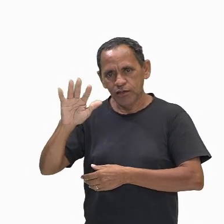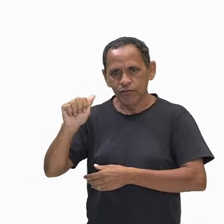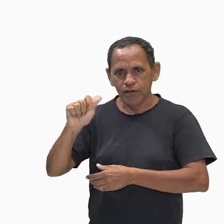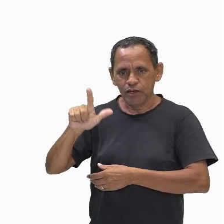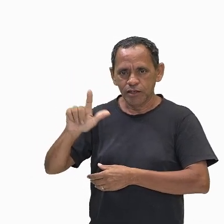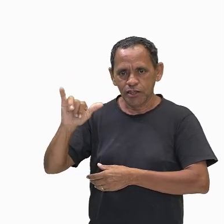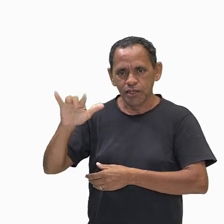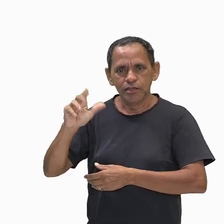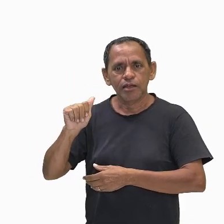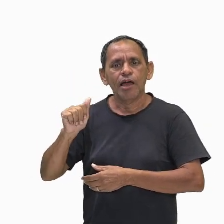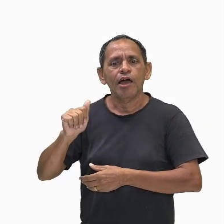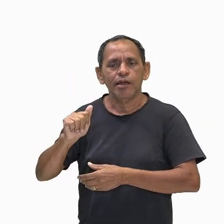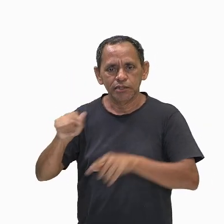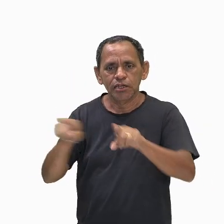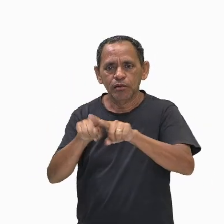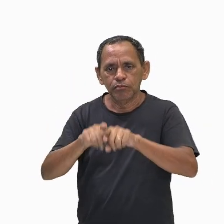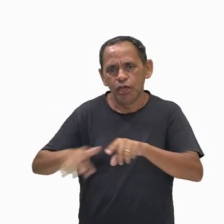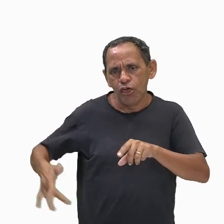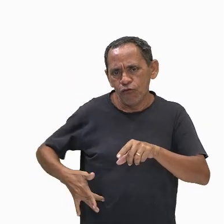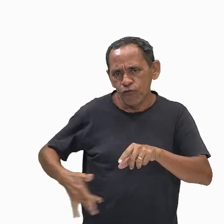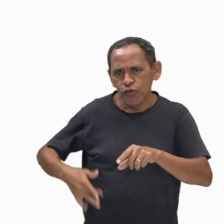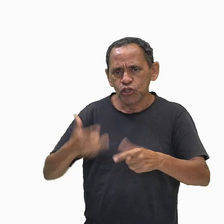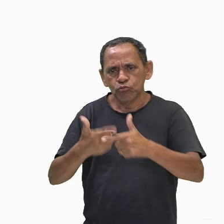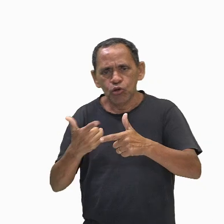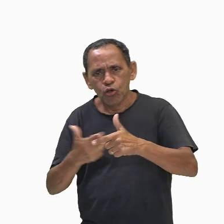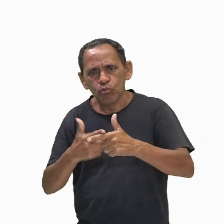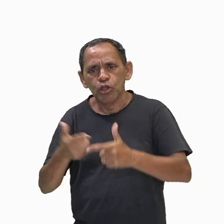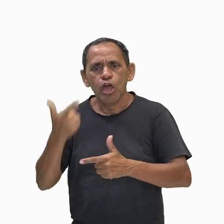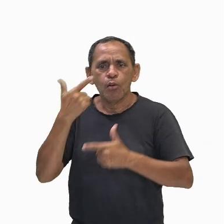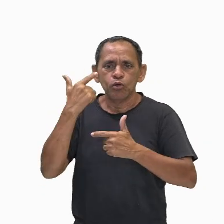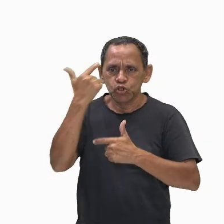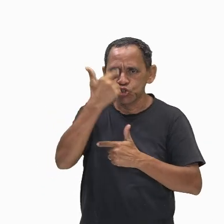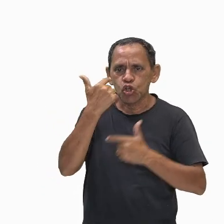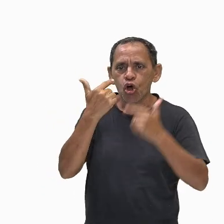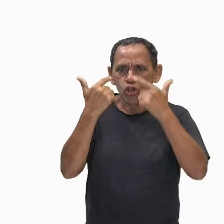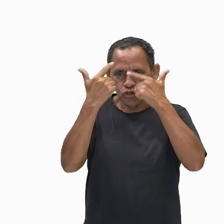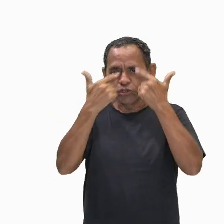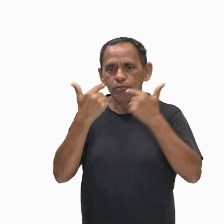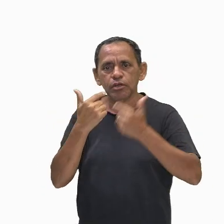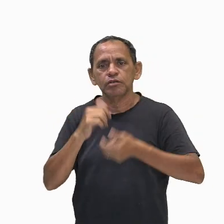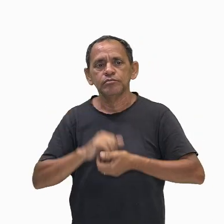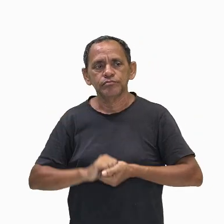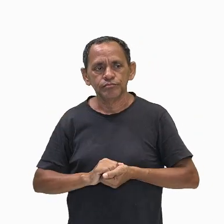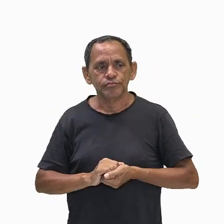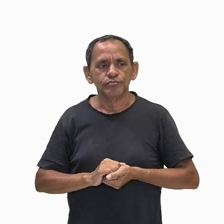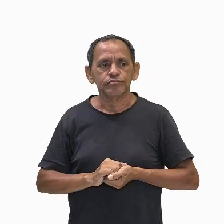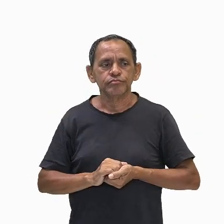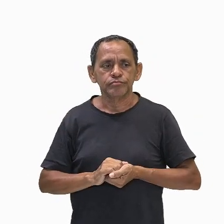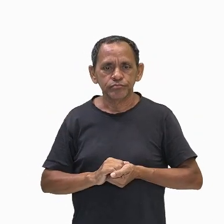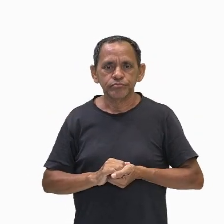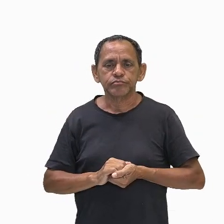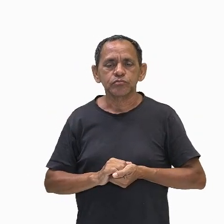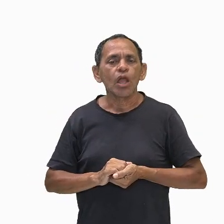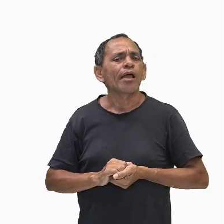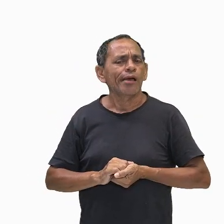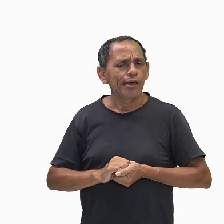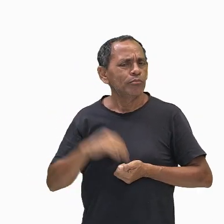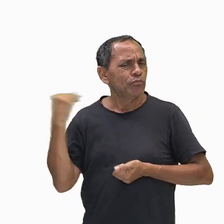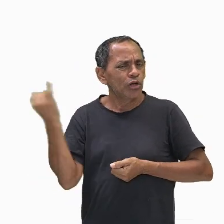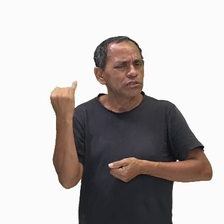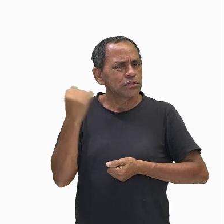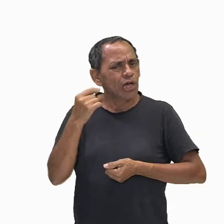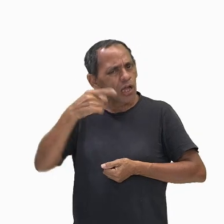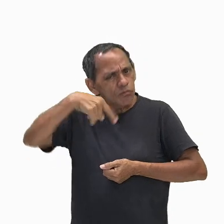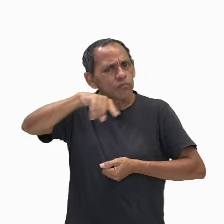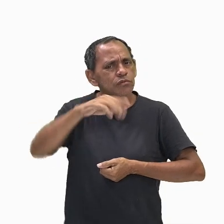anemia, problemas de fígado e alterações oculares. Uma coisa importantíssima para que vocês entendam é que as mulheres